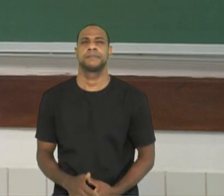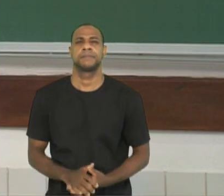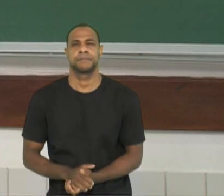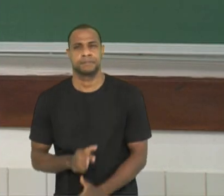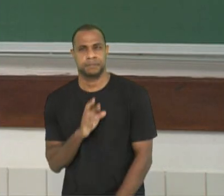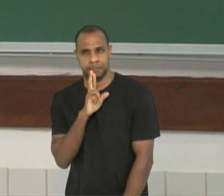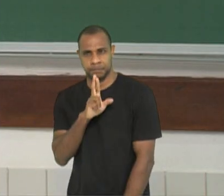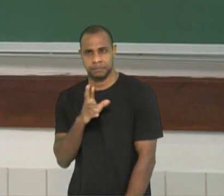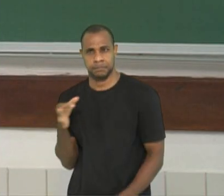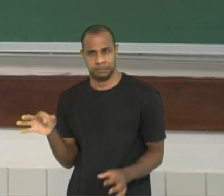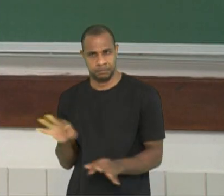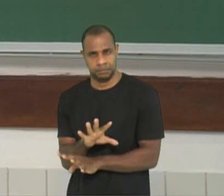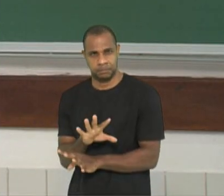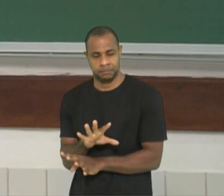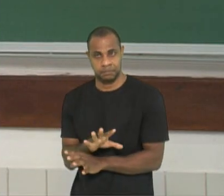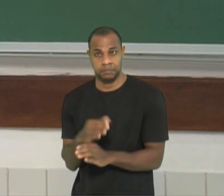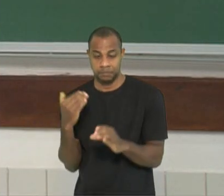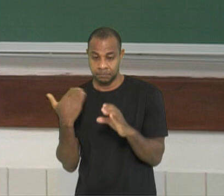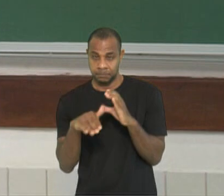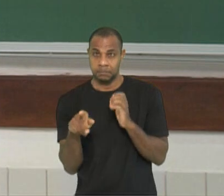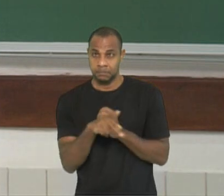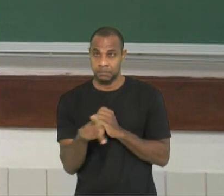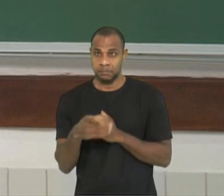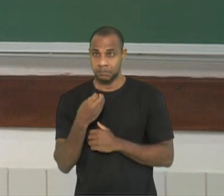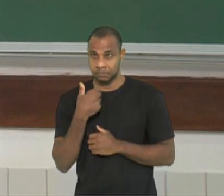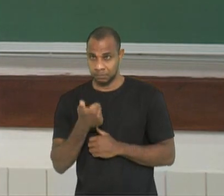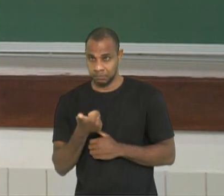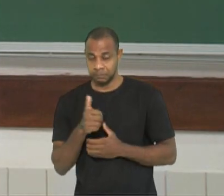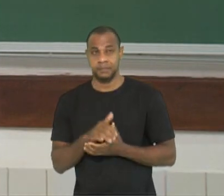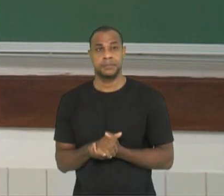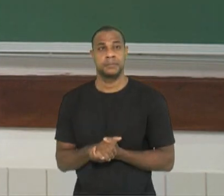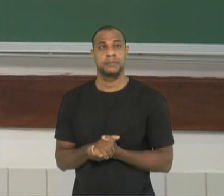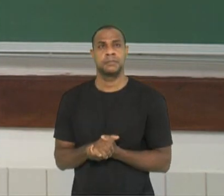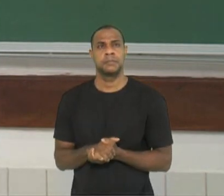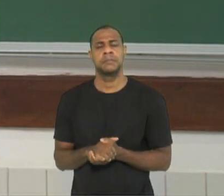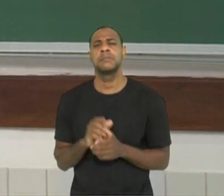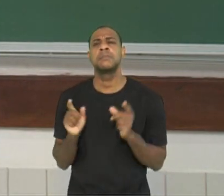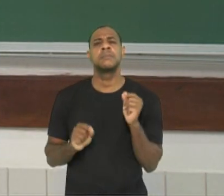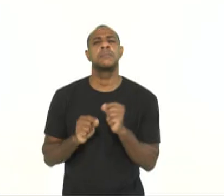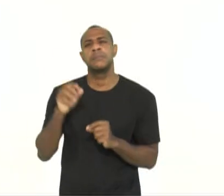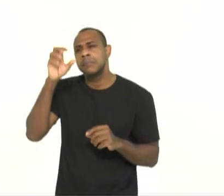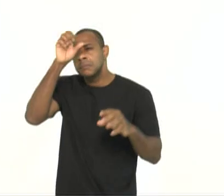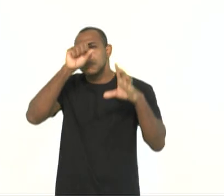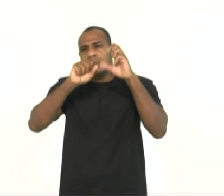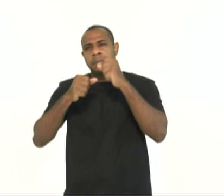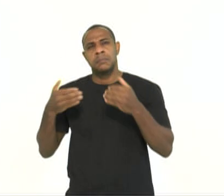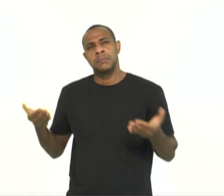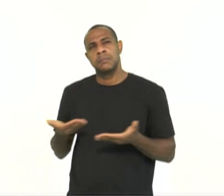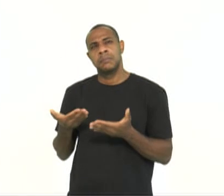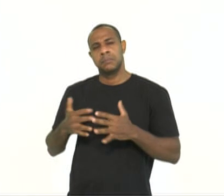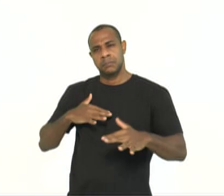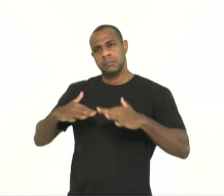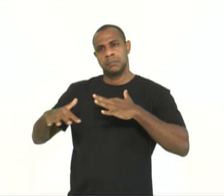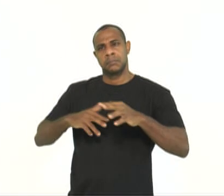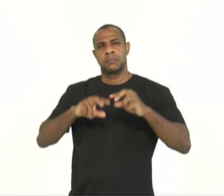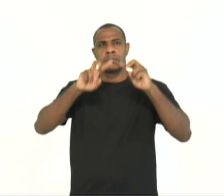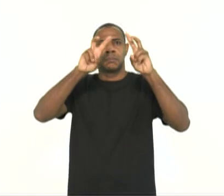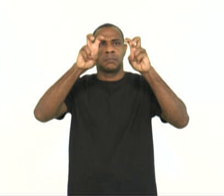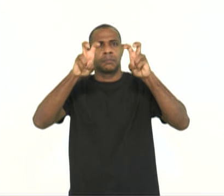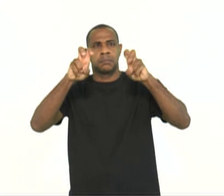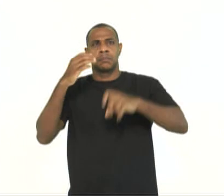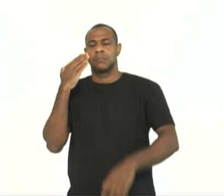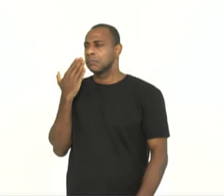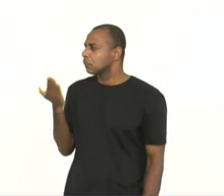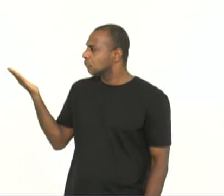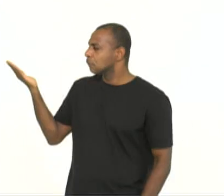Respondido, gente? Manda para o professor de vocês, tá bom? O que a gente aprendeu hoje? Movimento tropicalista, movimento musical, literário e plástico cujo foco